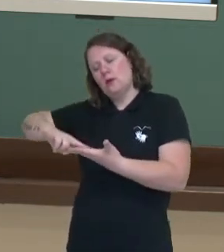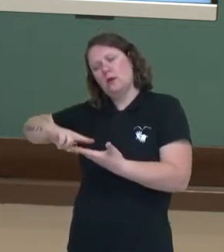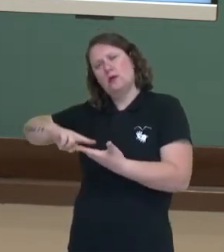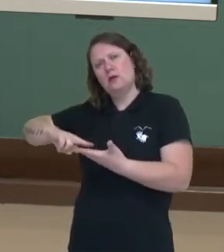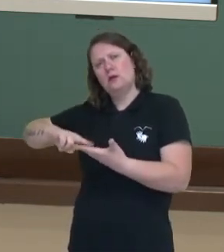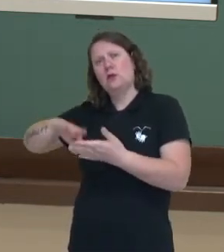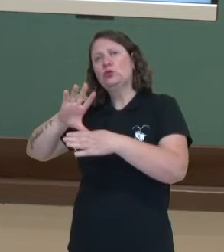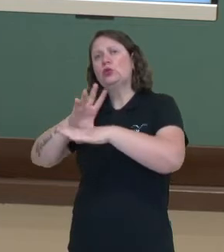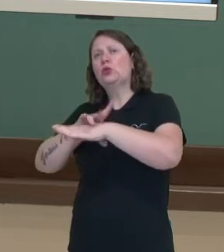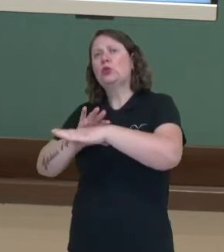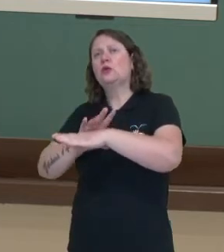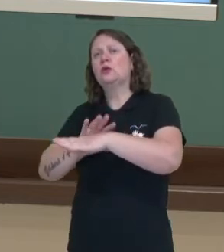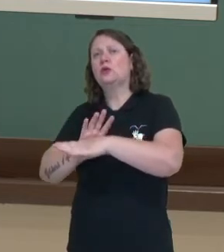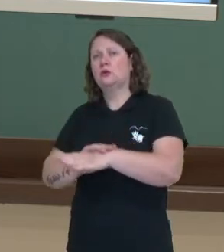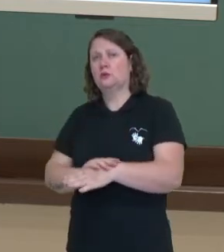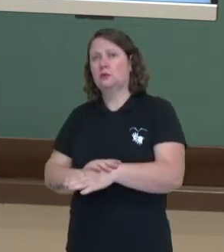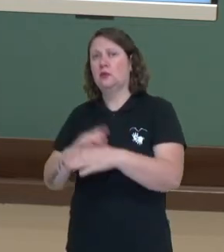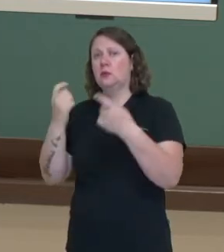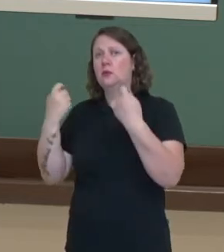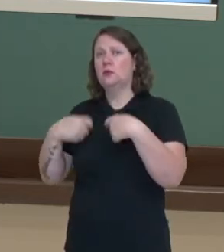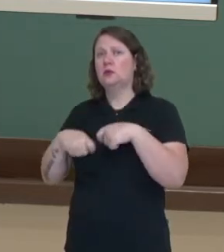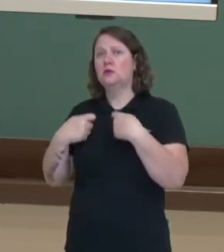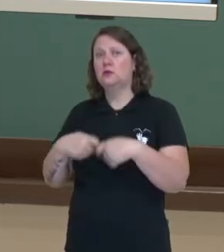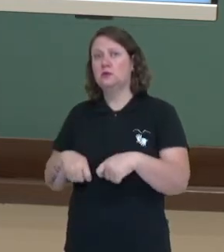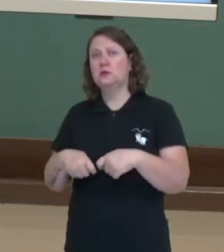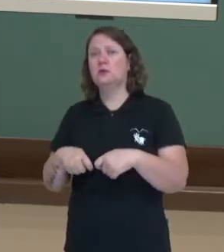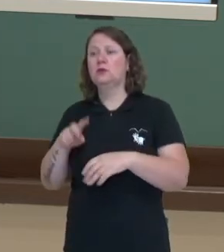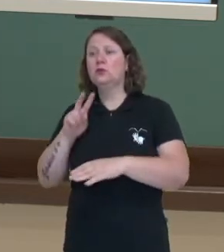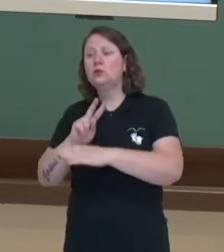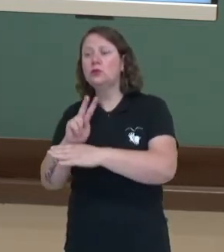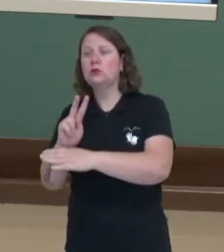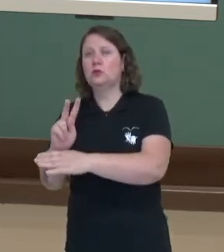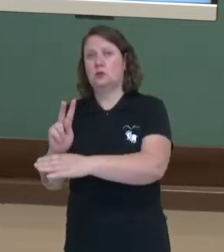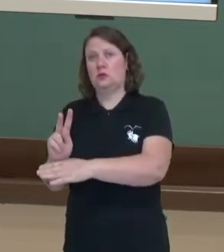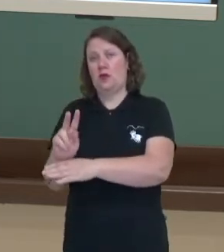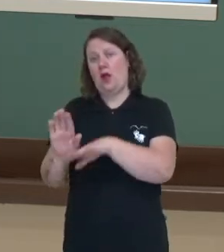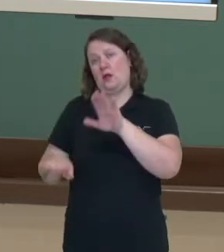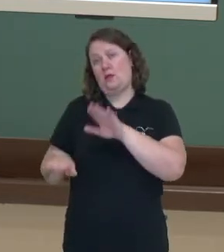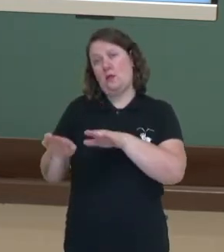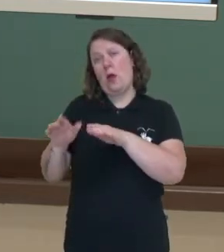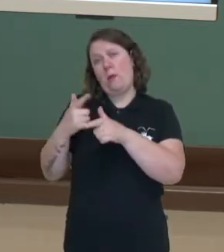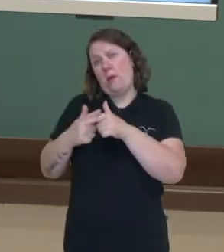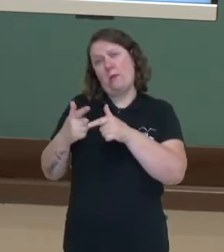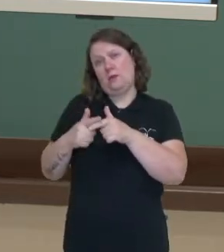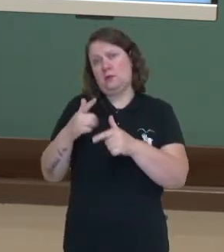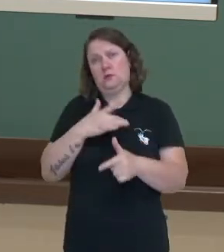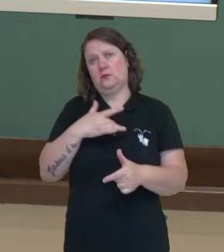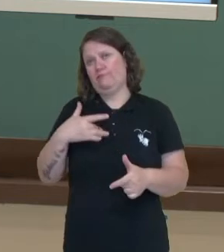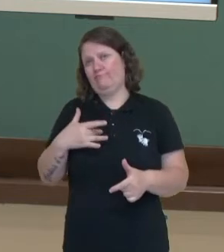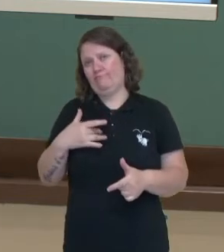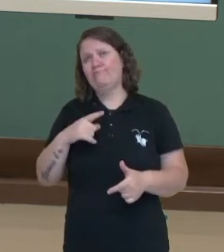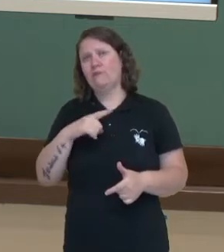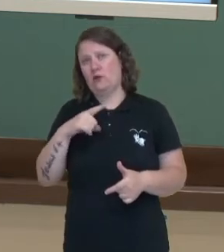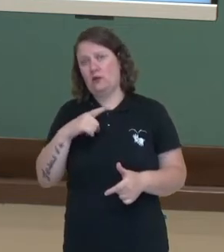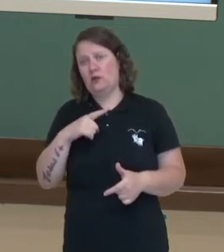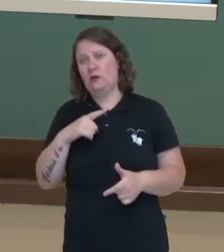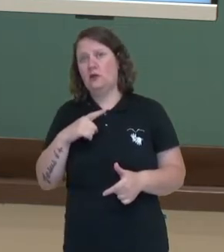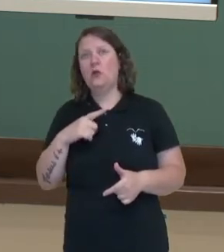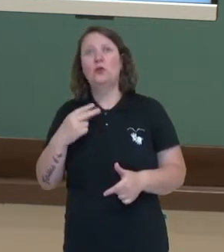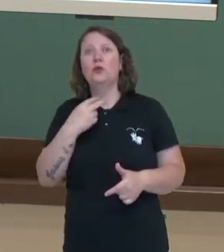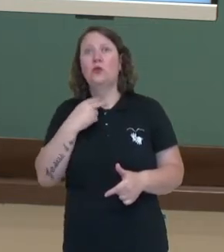por alguma dificuldade, ela já tem alguma enfermidade, um problema de saúde. Então, ela não deve receber nenhum tipo